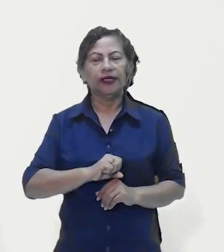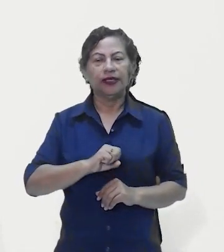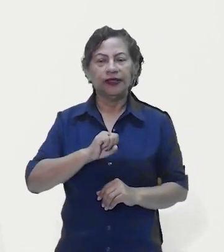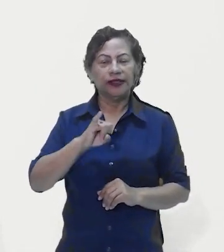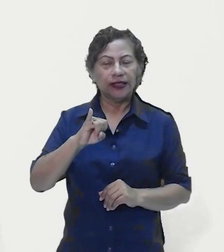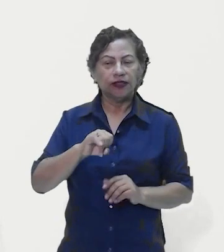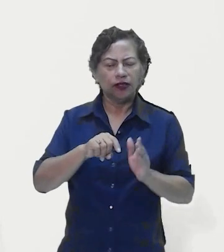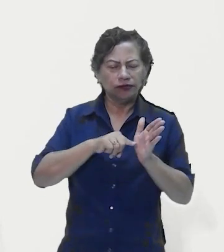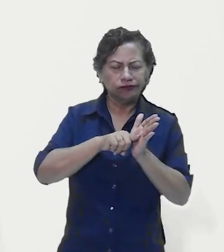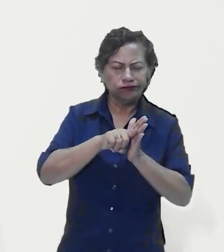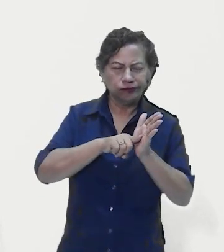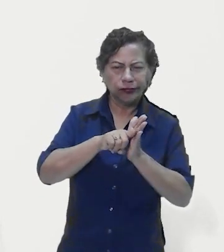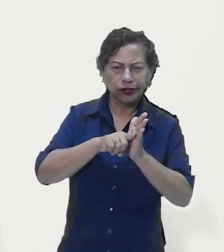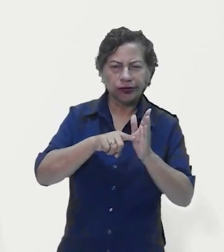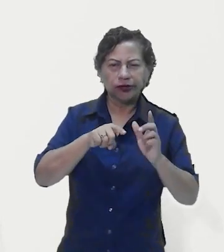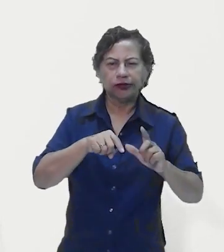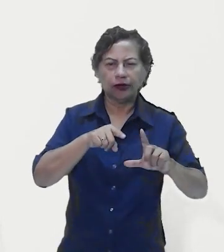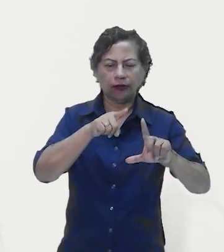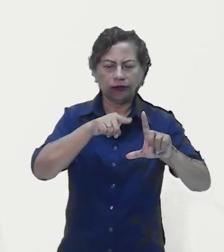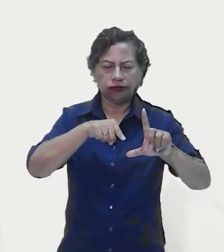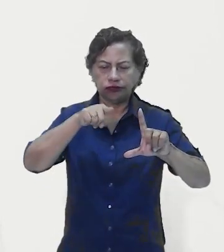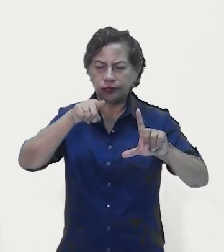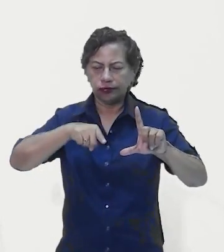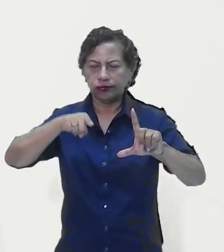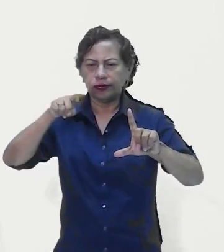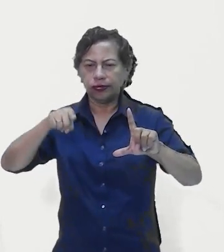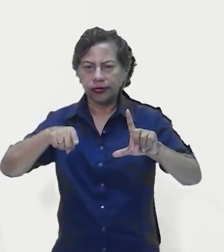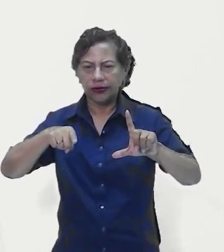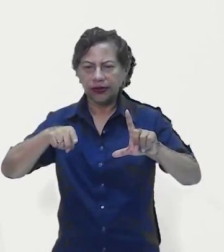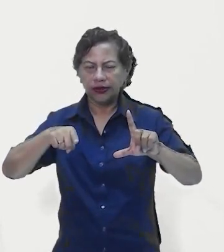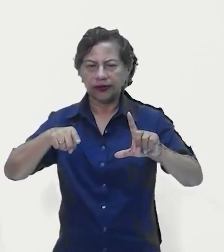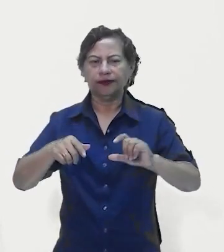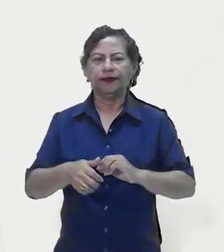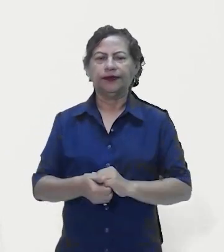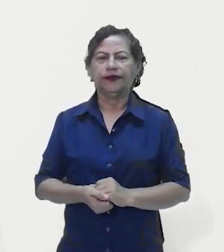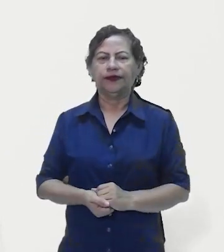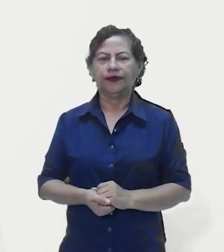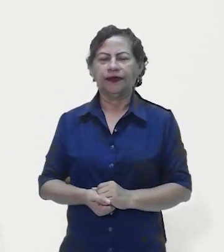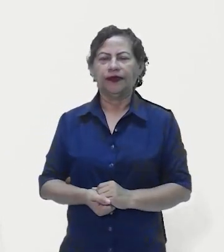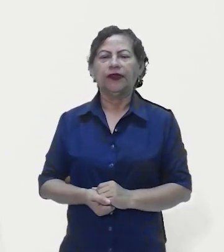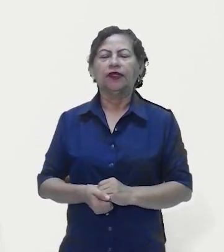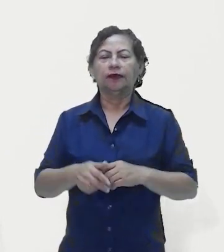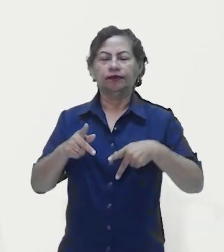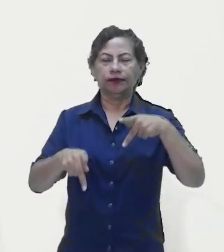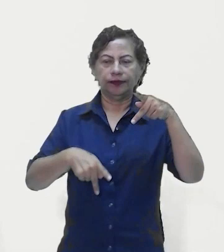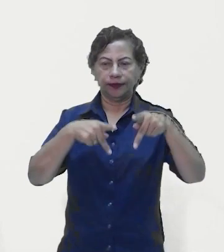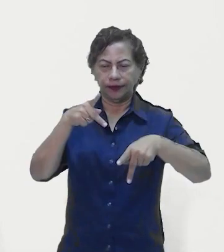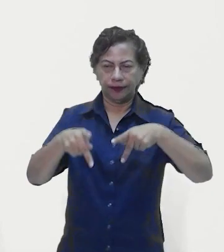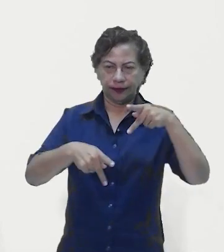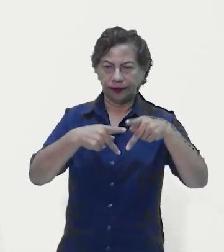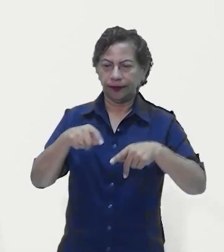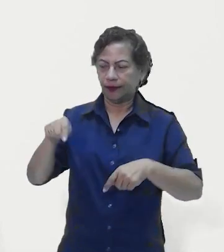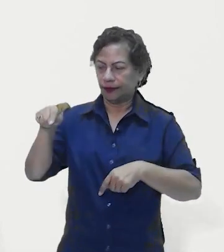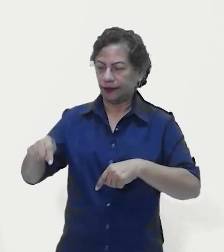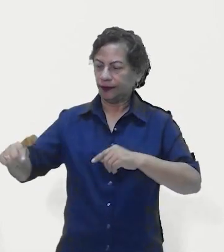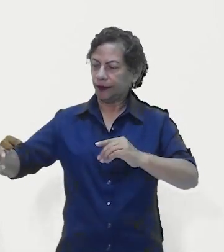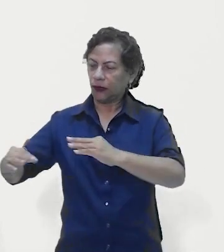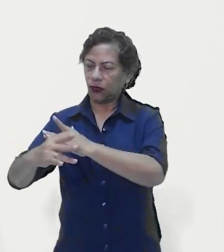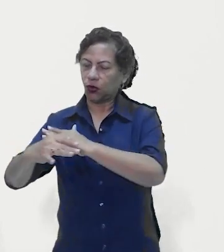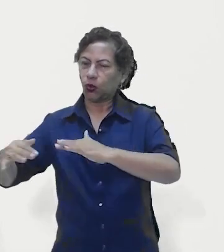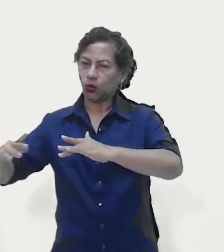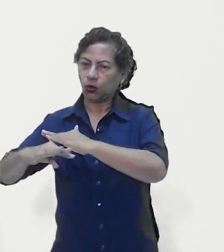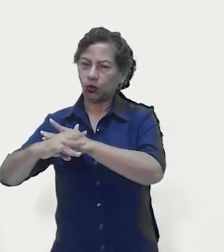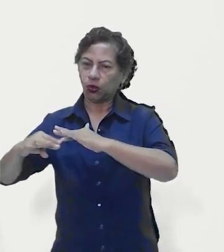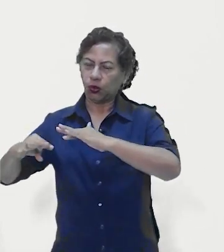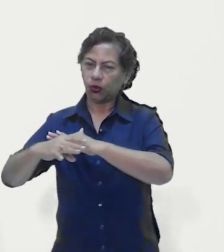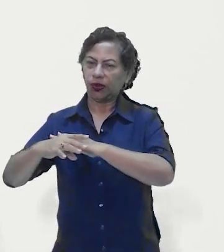da população urbana anteriores a 40, a gente ia ver que o percentual de população urbana era bem menor. Em